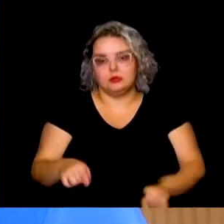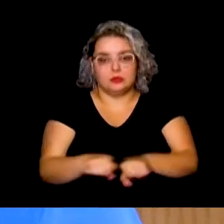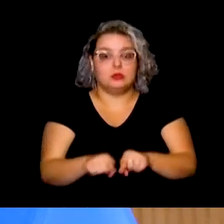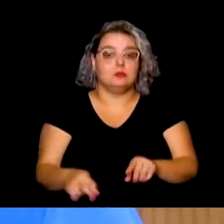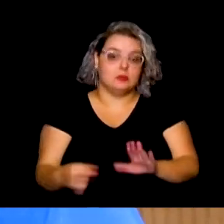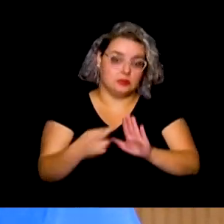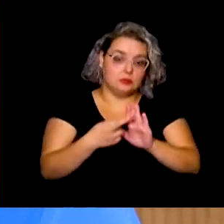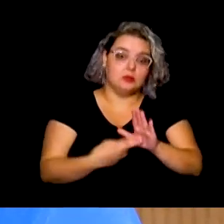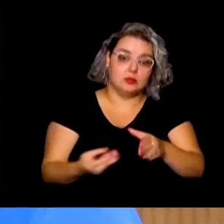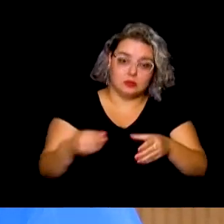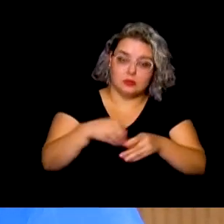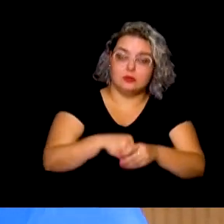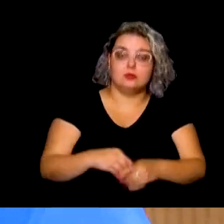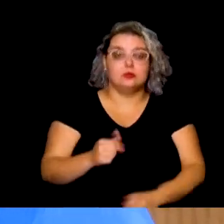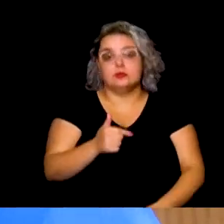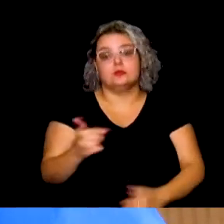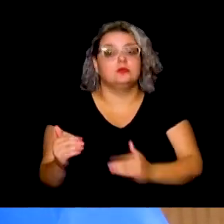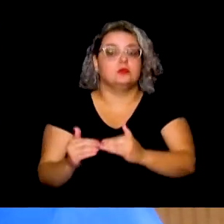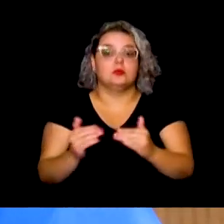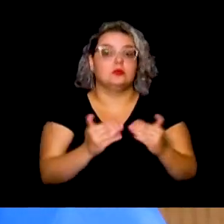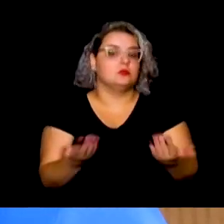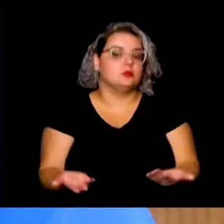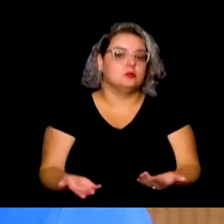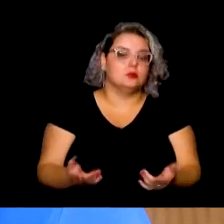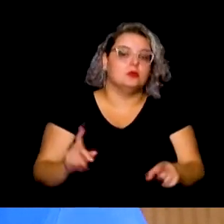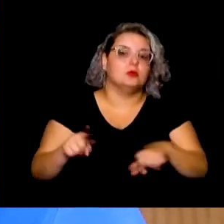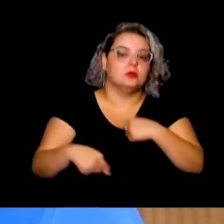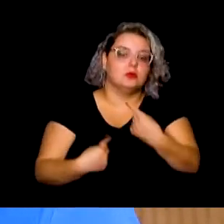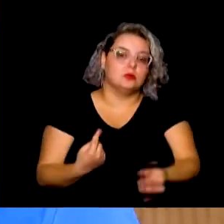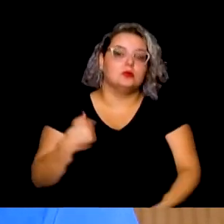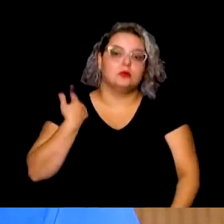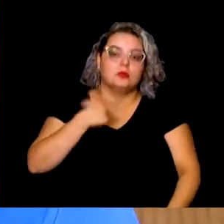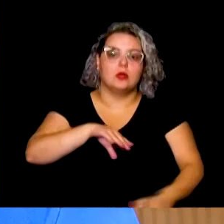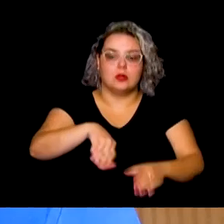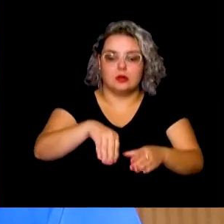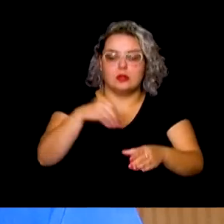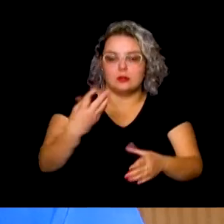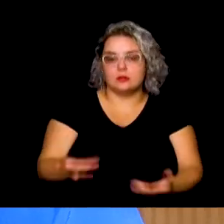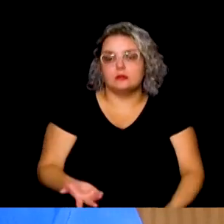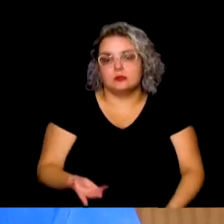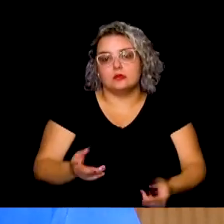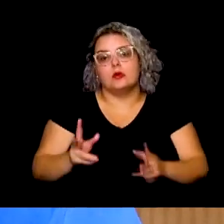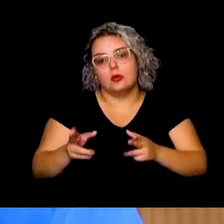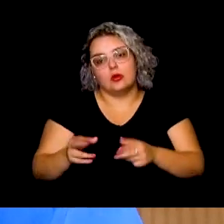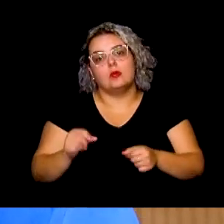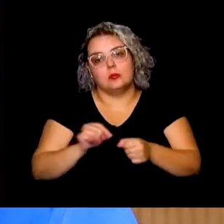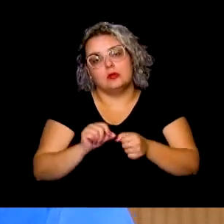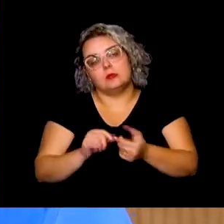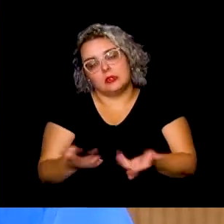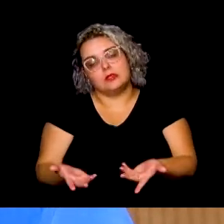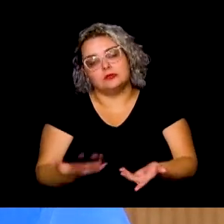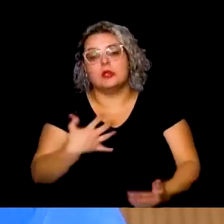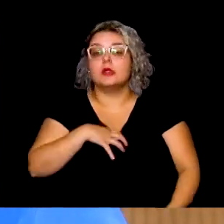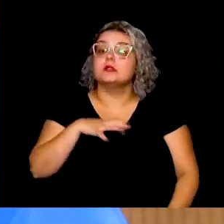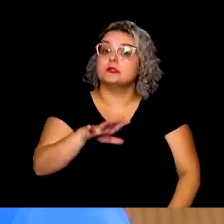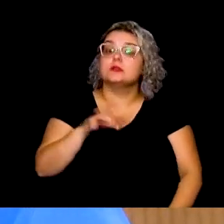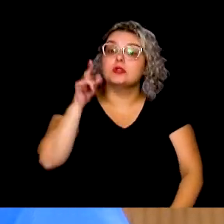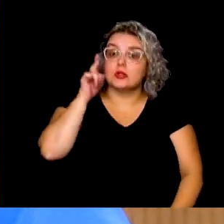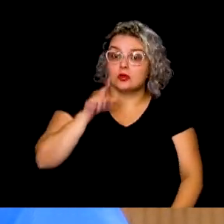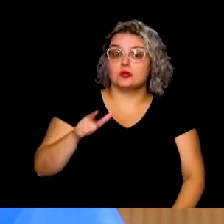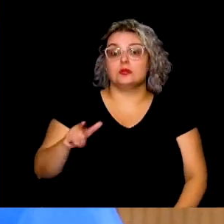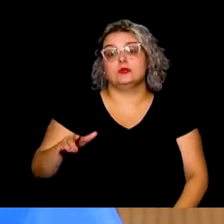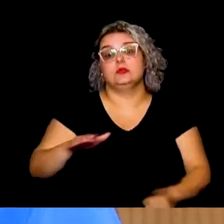que tá também no Regimento não havia acordo com senso a gente procede o sorteio como é feito assim então